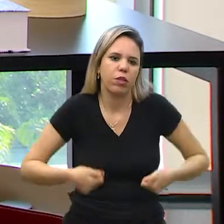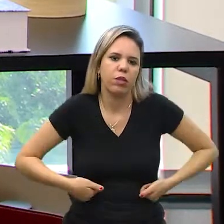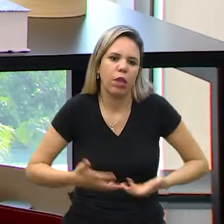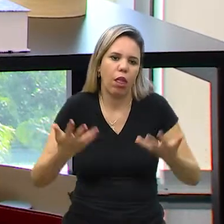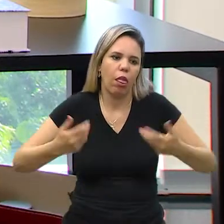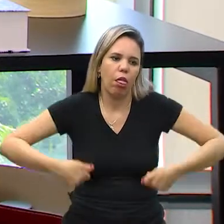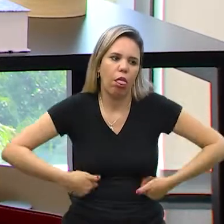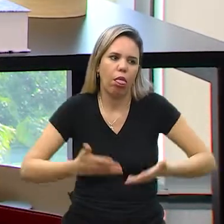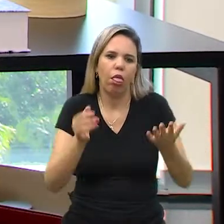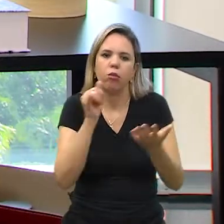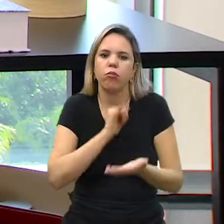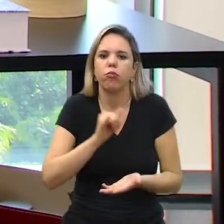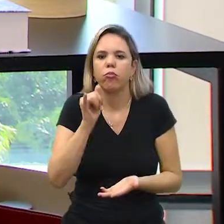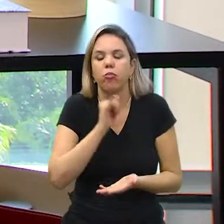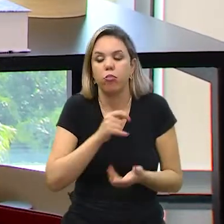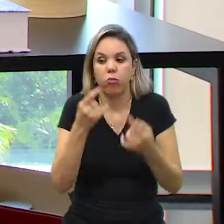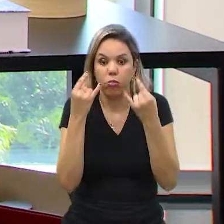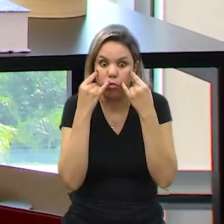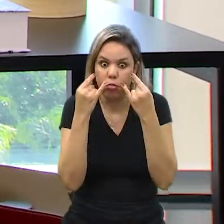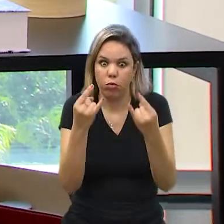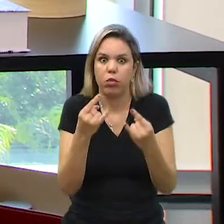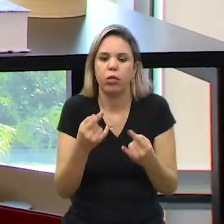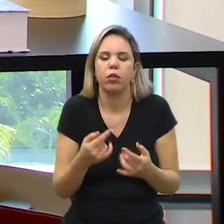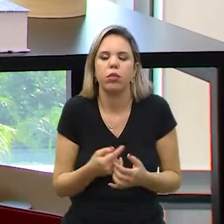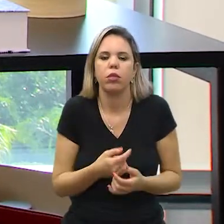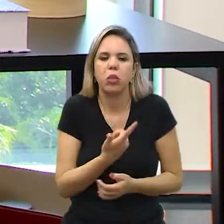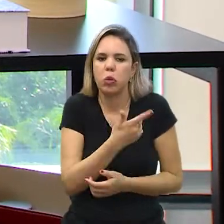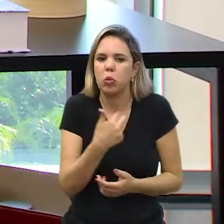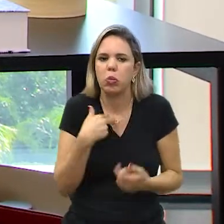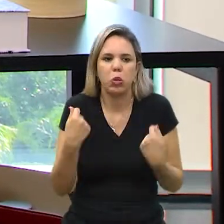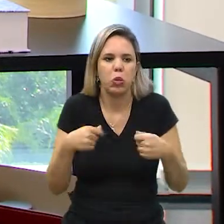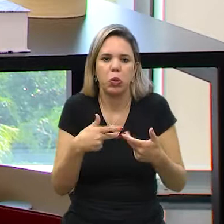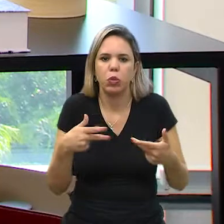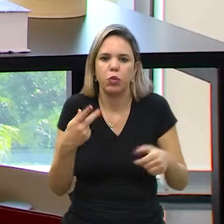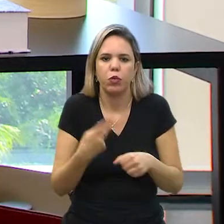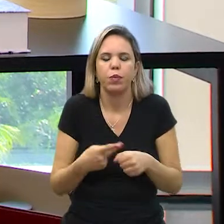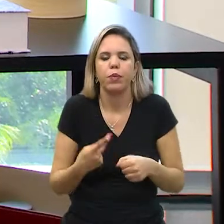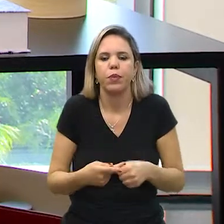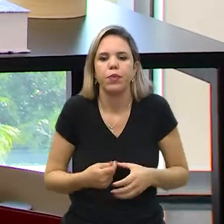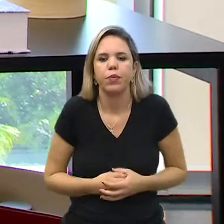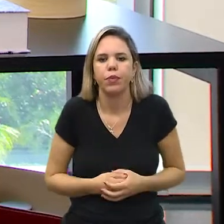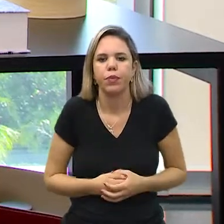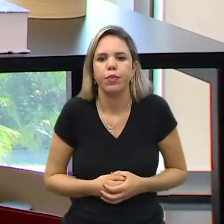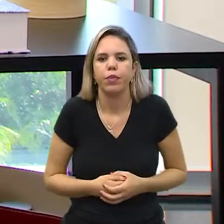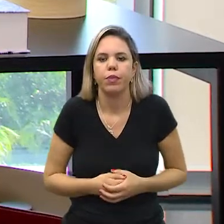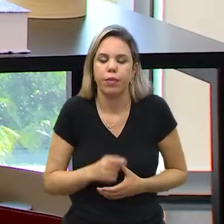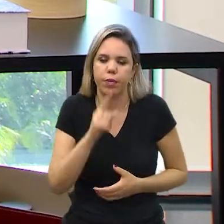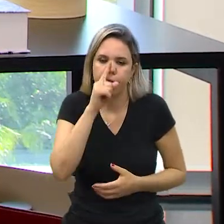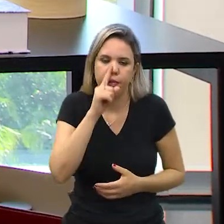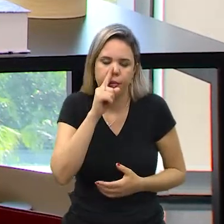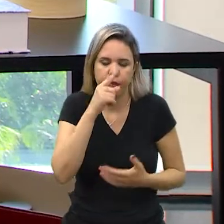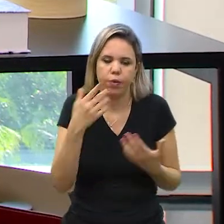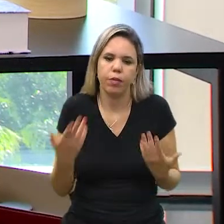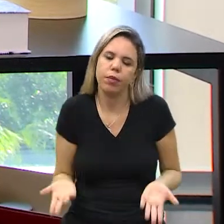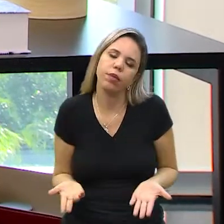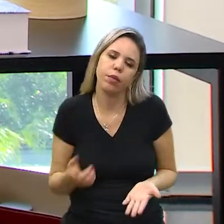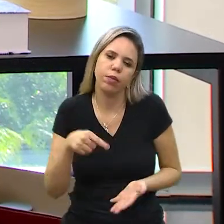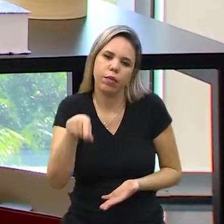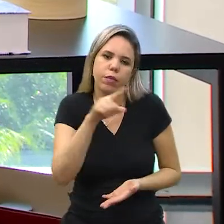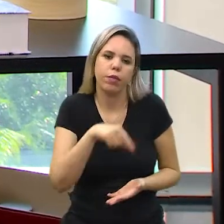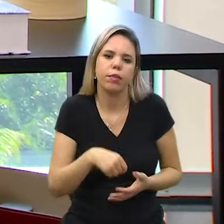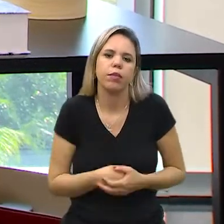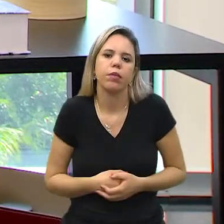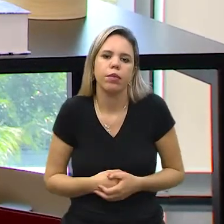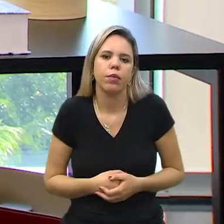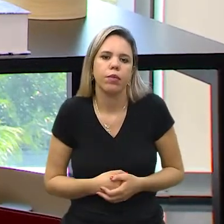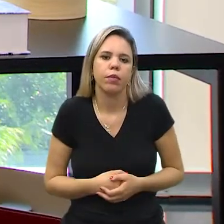acaba comprando com os olhos em primeiro lugar, mesmo sem precisar de algum produto. Só que isso é um perigo. Para